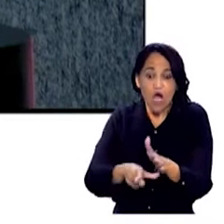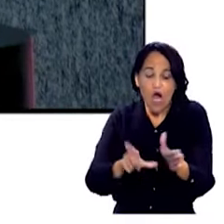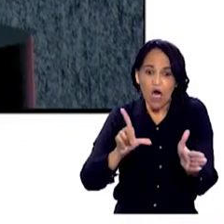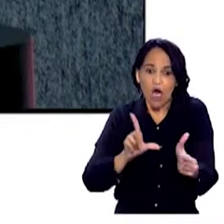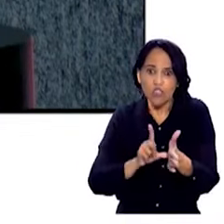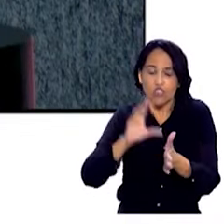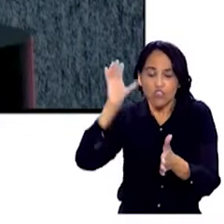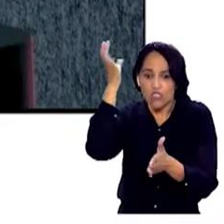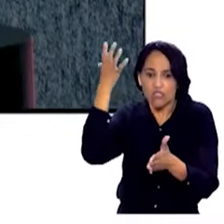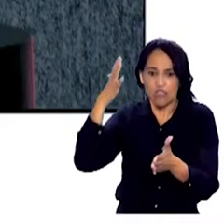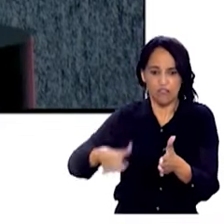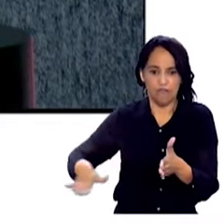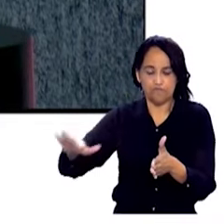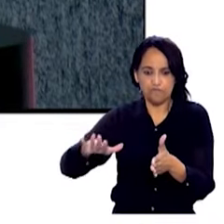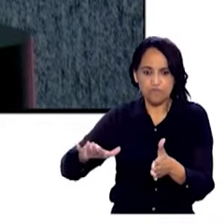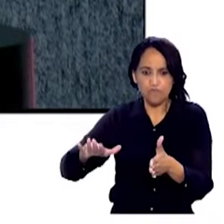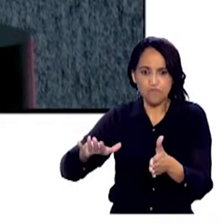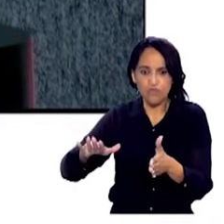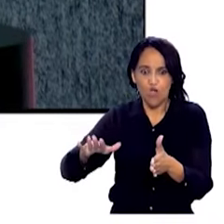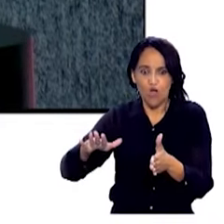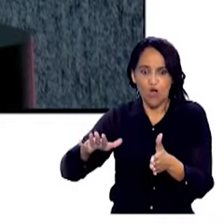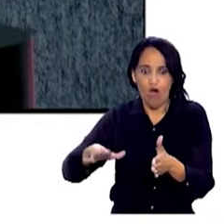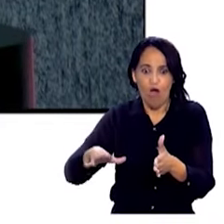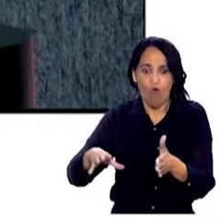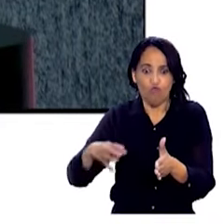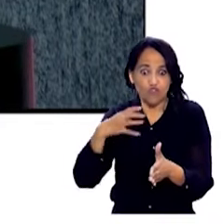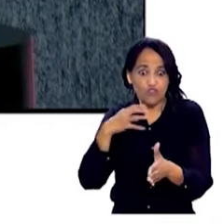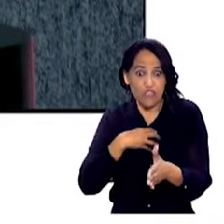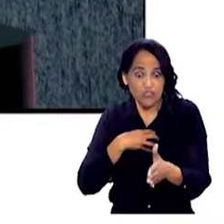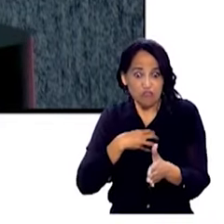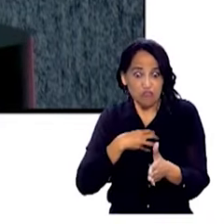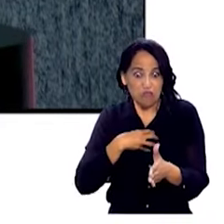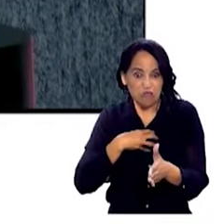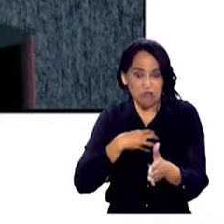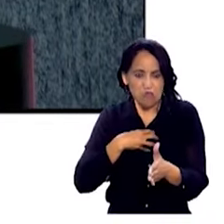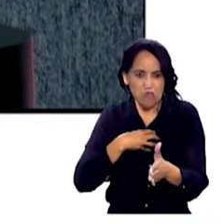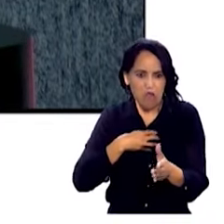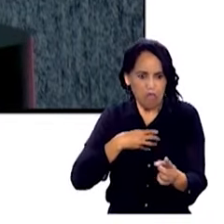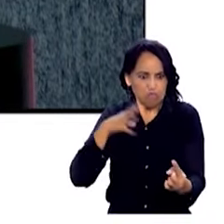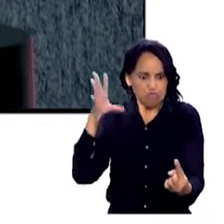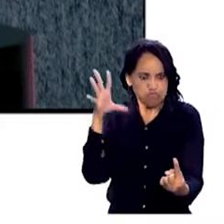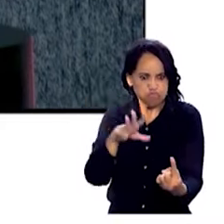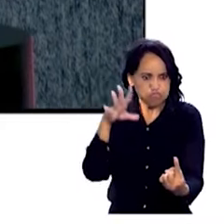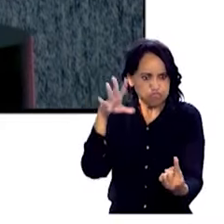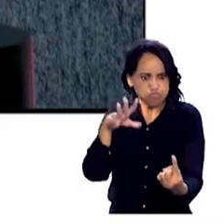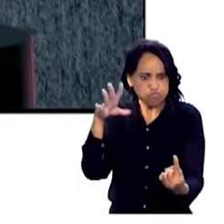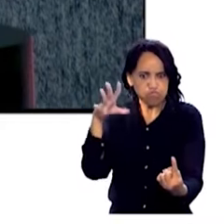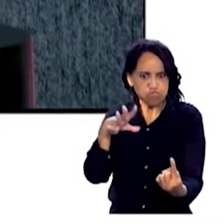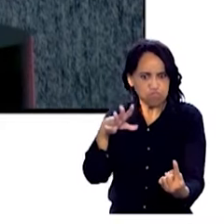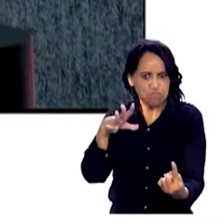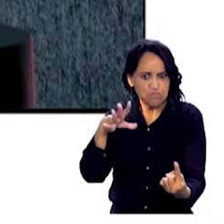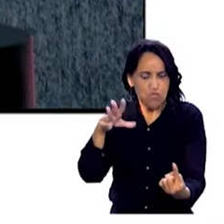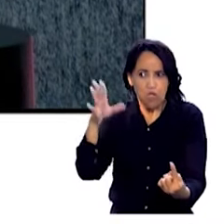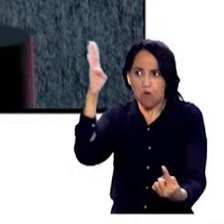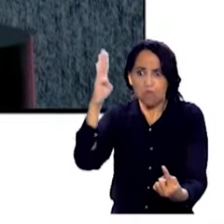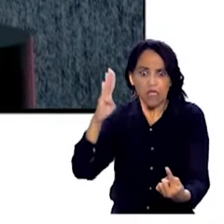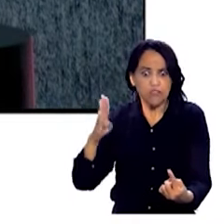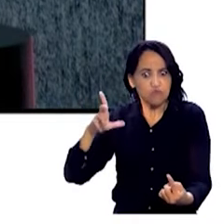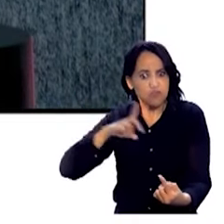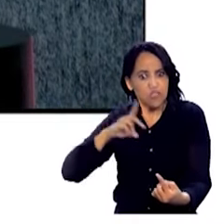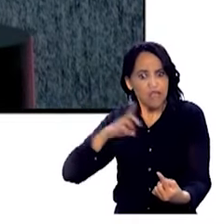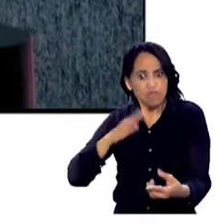efeito persuasivo vejam no Brasil nós temos casos do início do Século